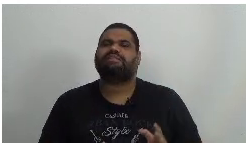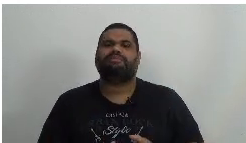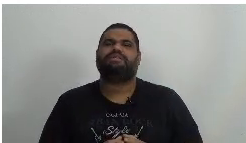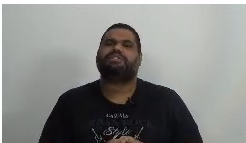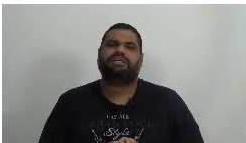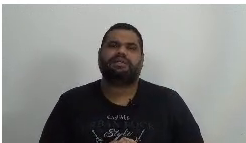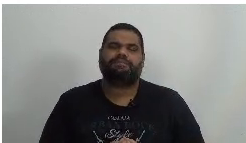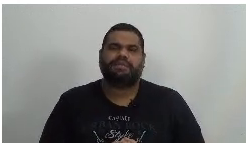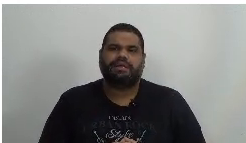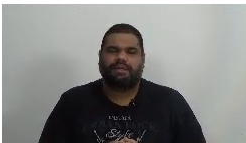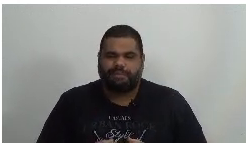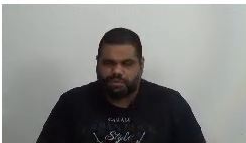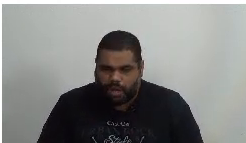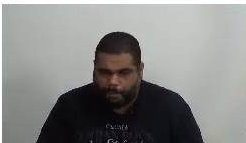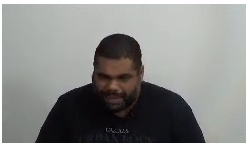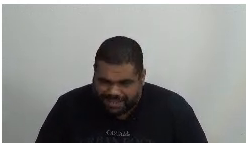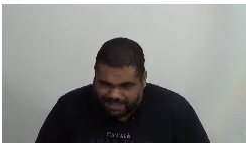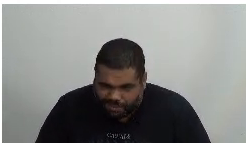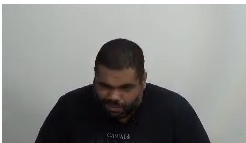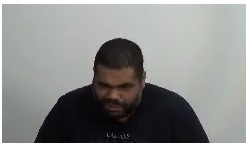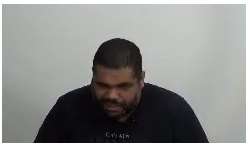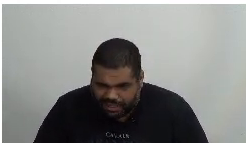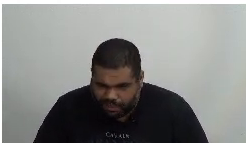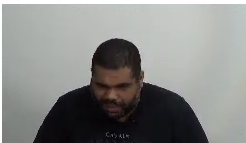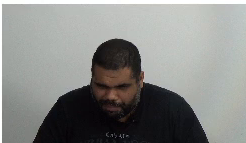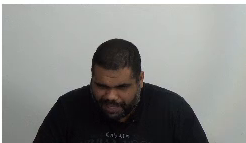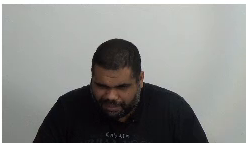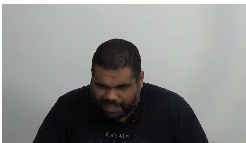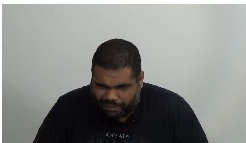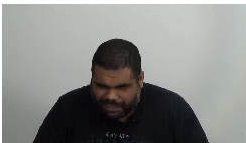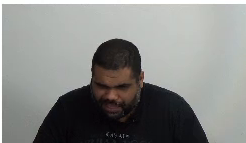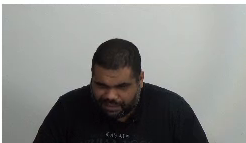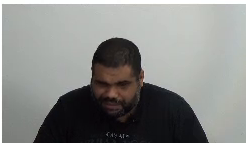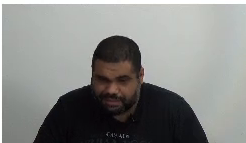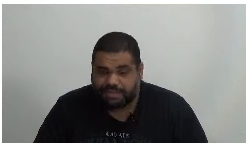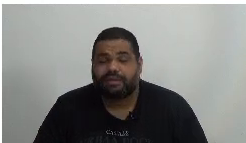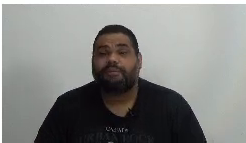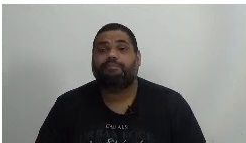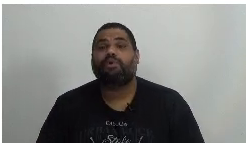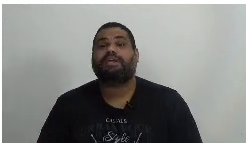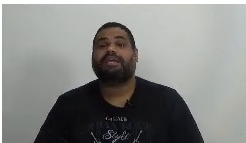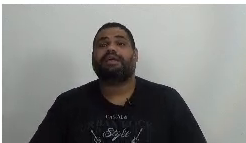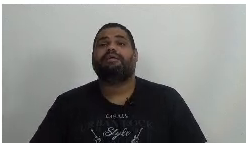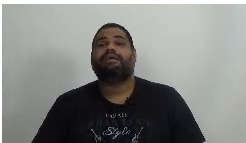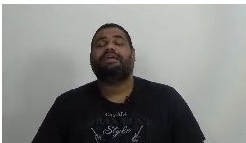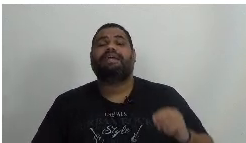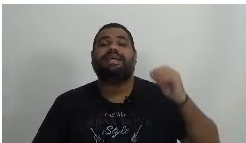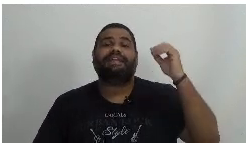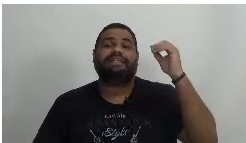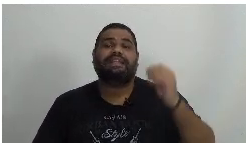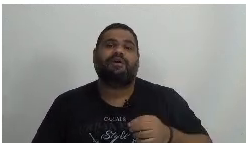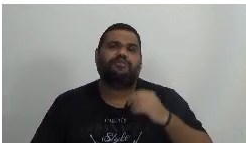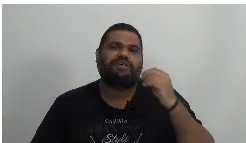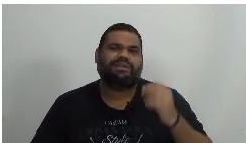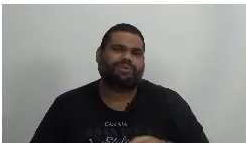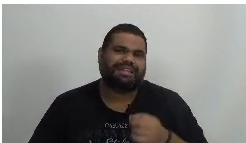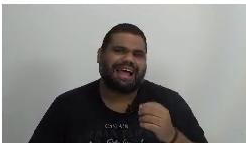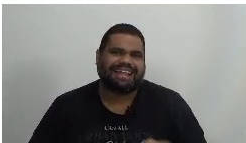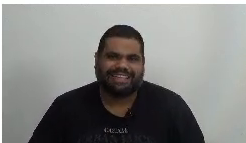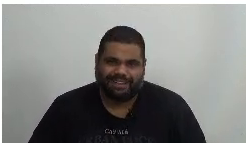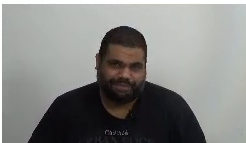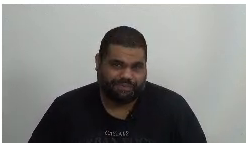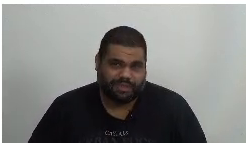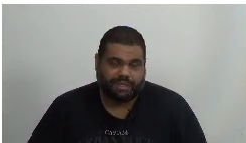não fazer besteira. Pessoal, para a segunda, eu também tenho três. Por quê? Ele não